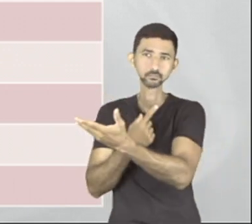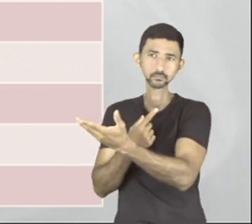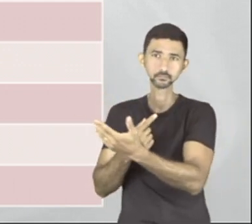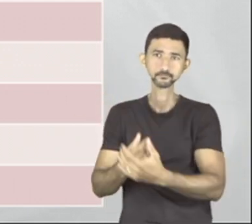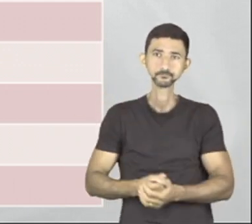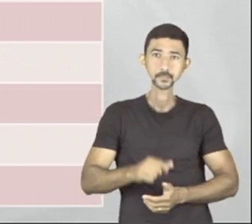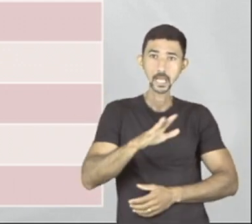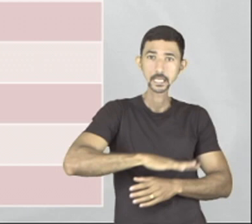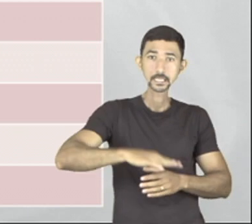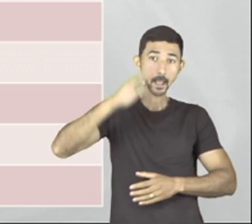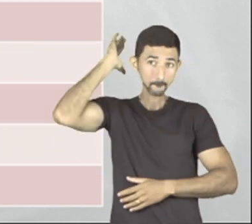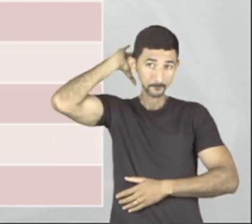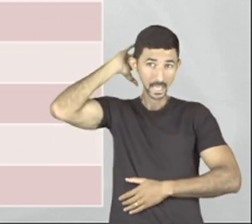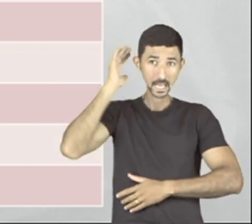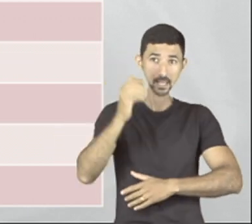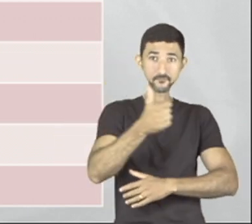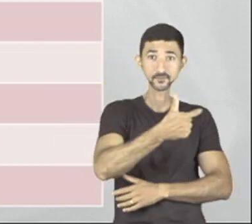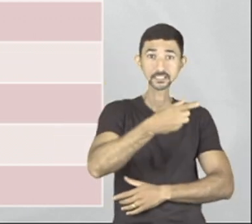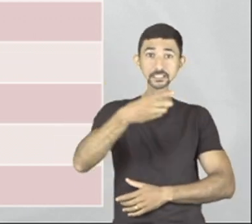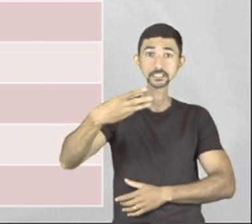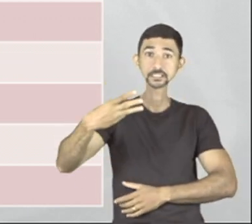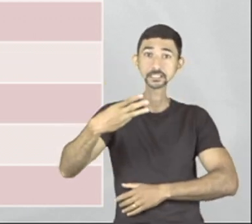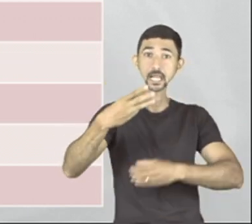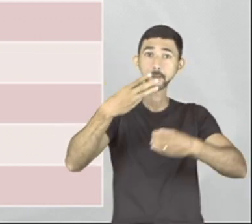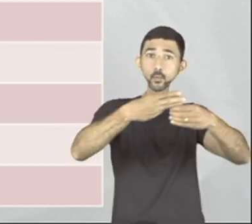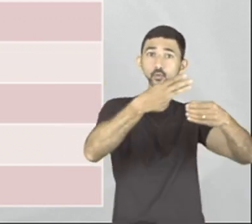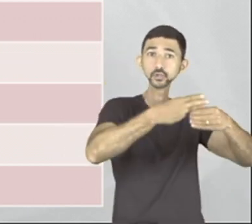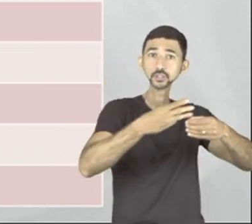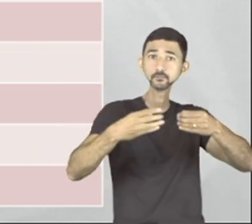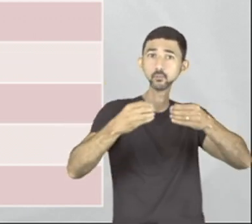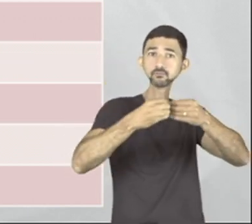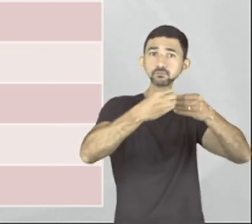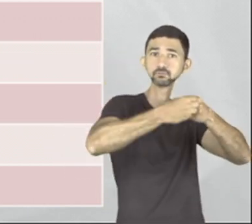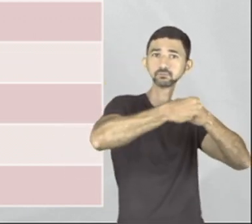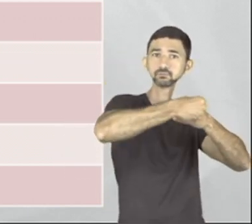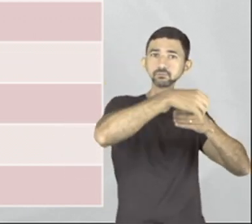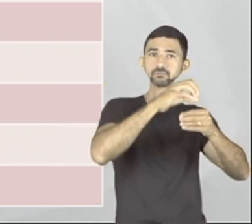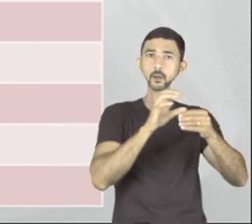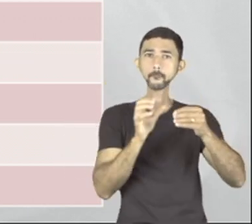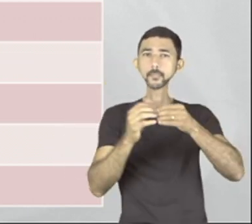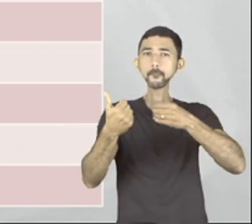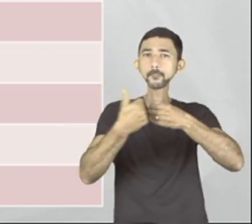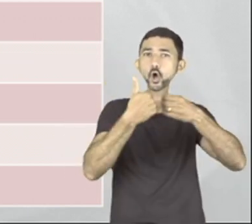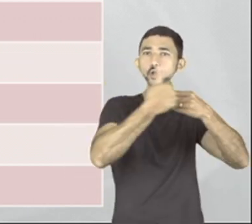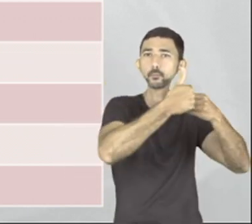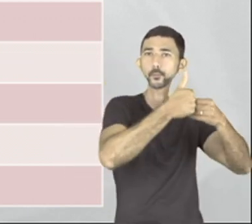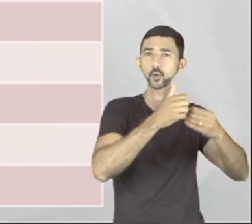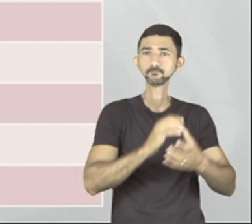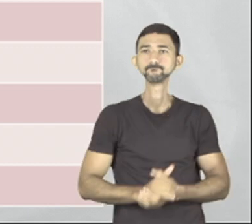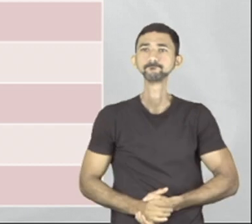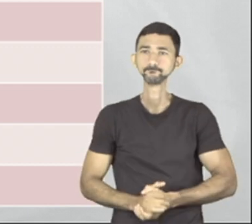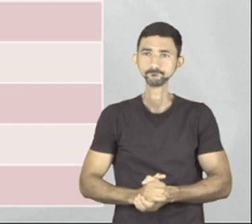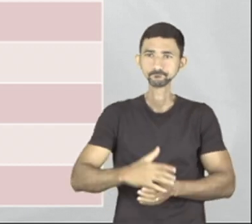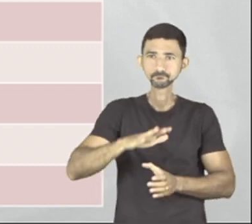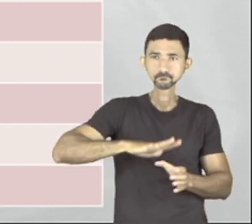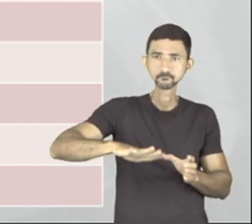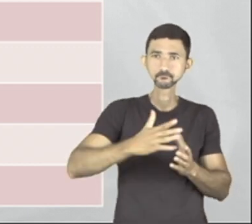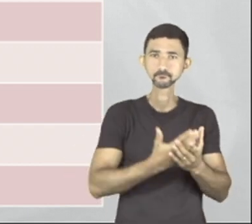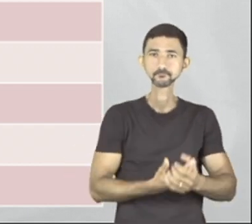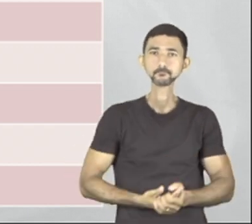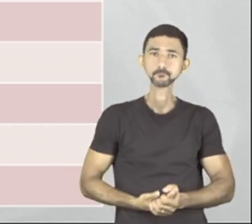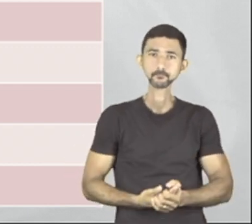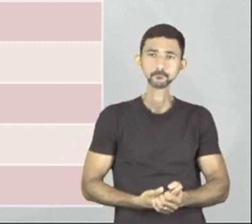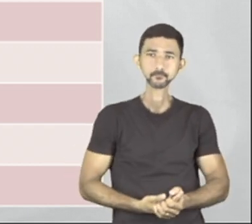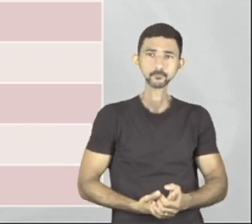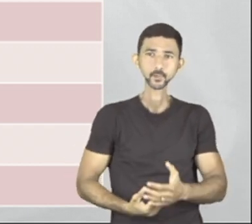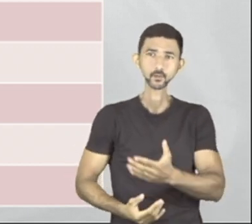de Belém tem 23 municípios, né? É formada pela região imediata de Belém,